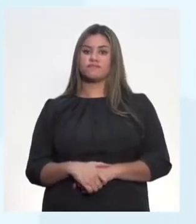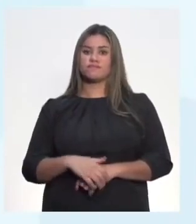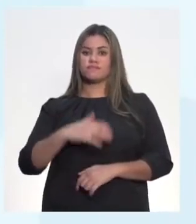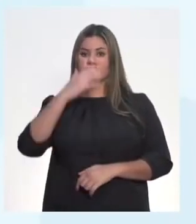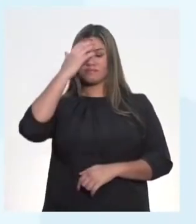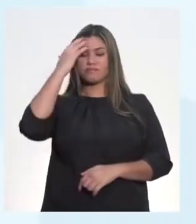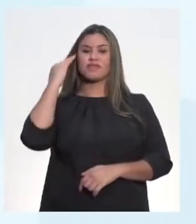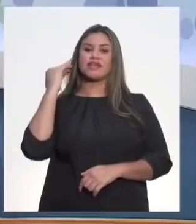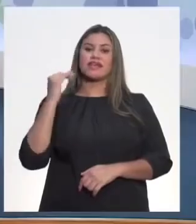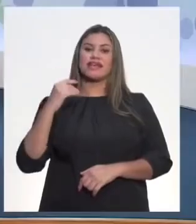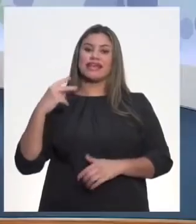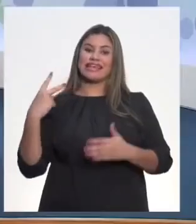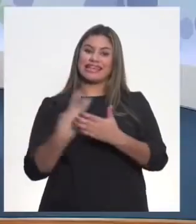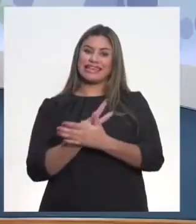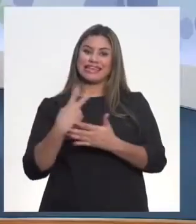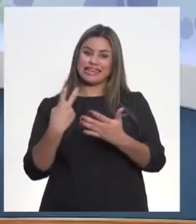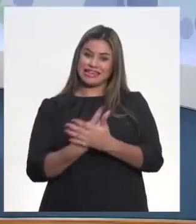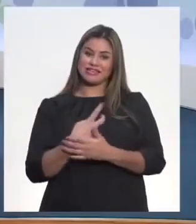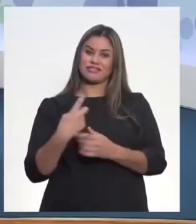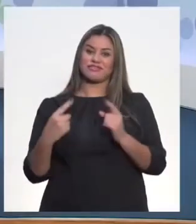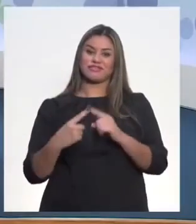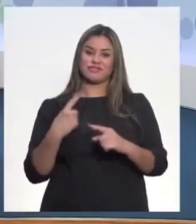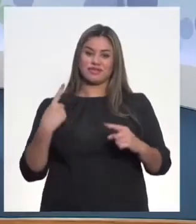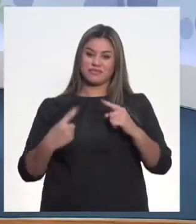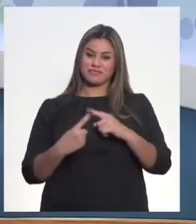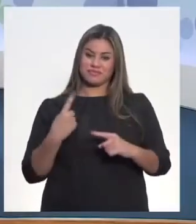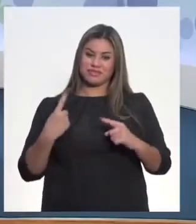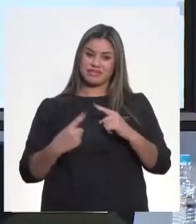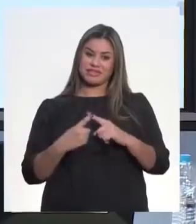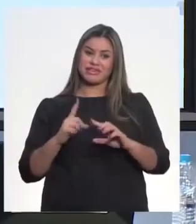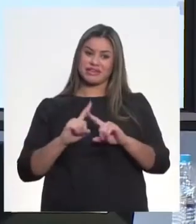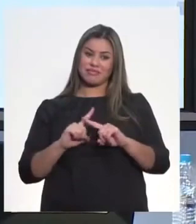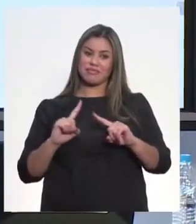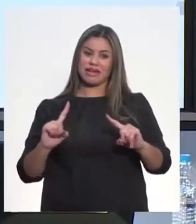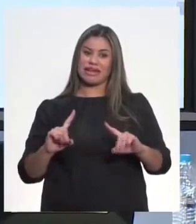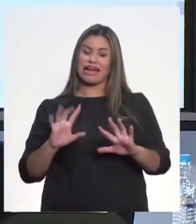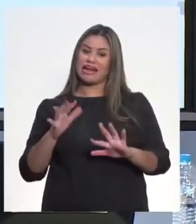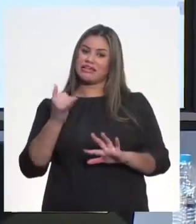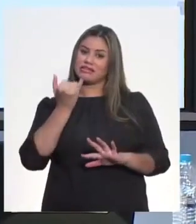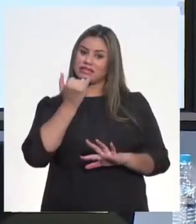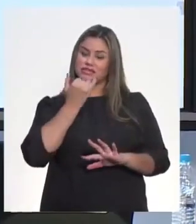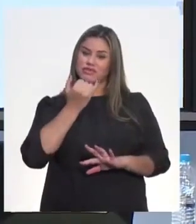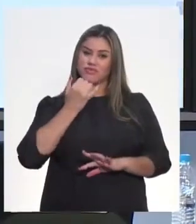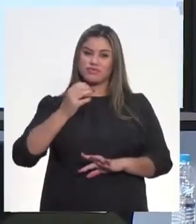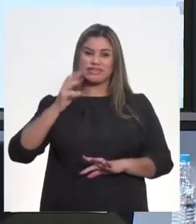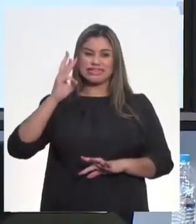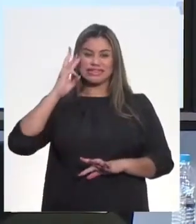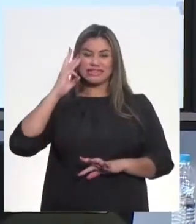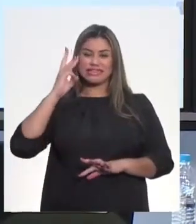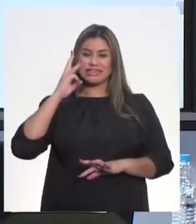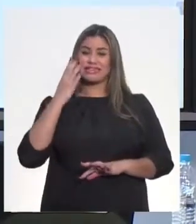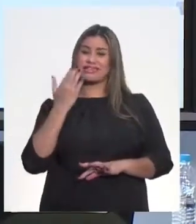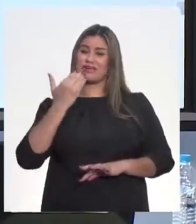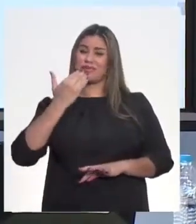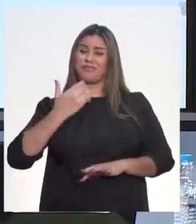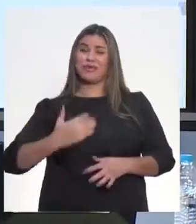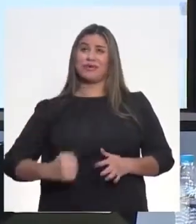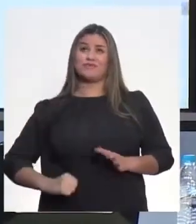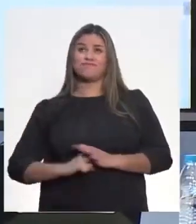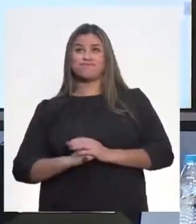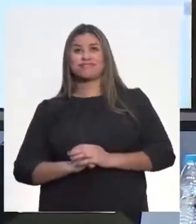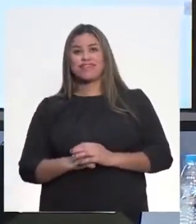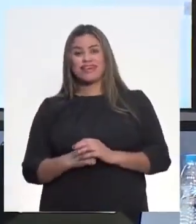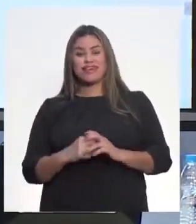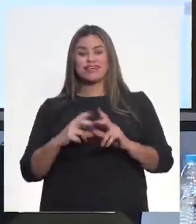coisa que aconteceu. Está errado, não né? está correto, a louca. Gente, desculpa, é terça-feira depois do almoço, o negócio está meio... Então, o que não está